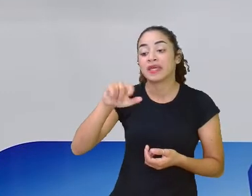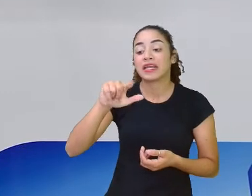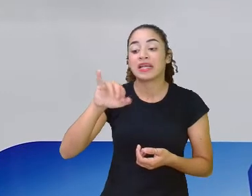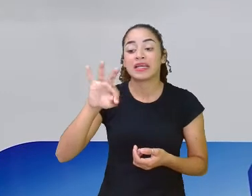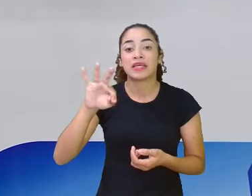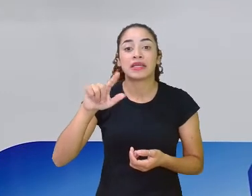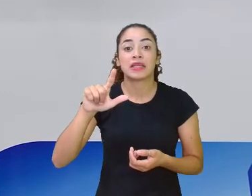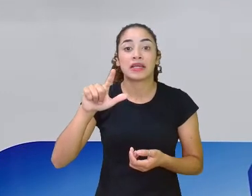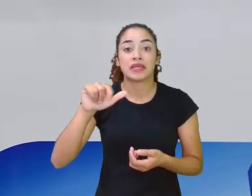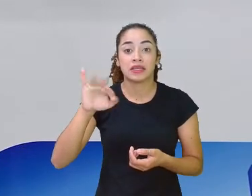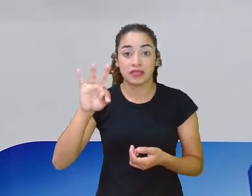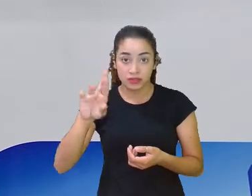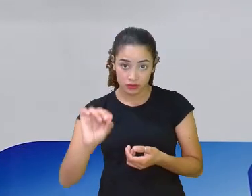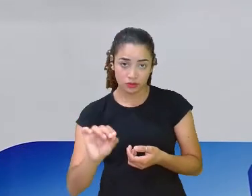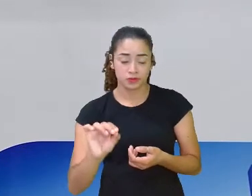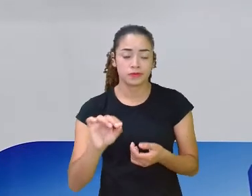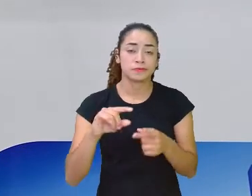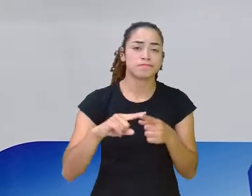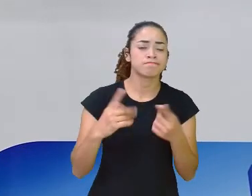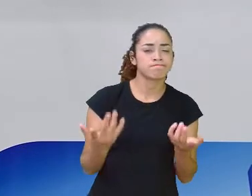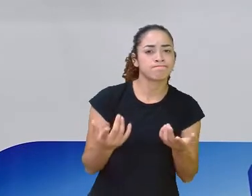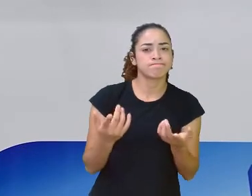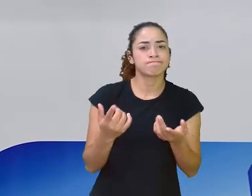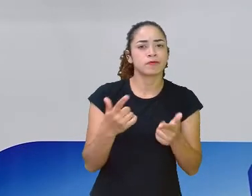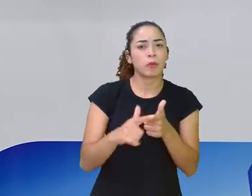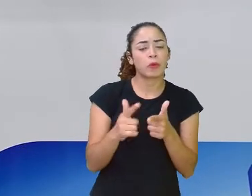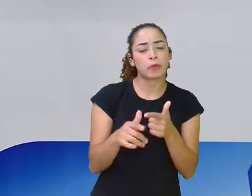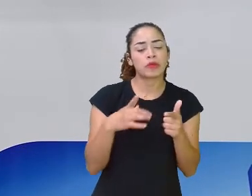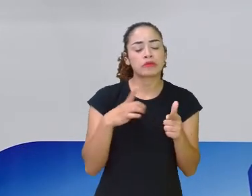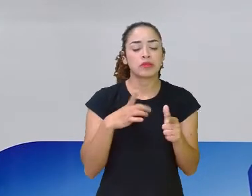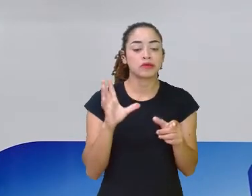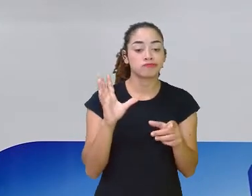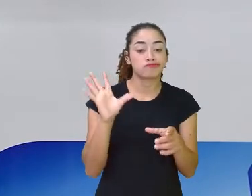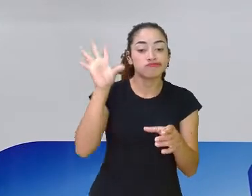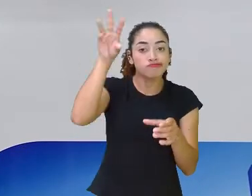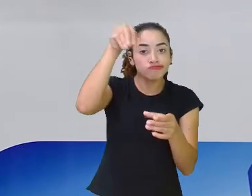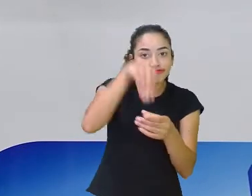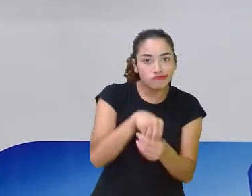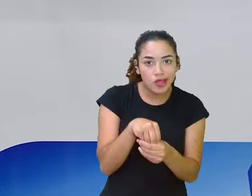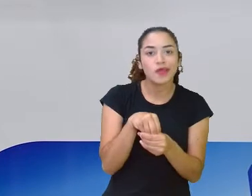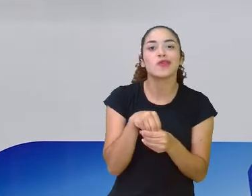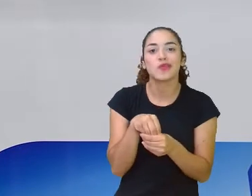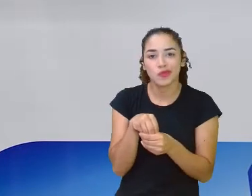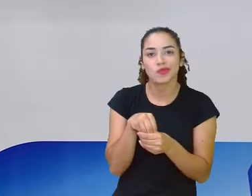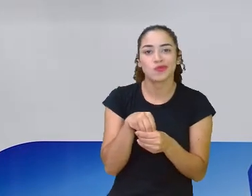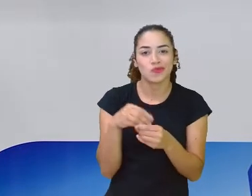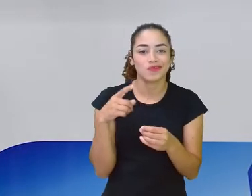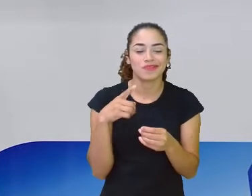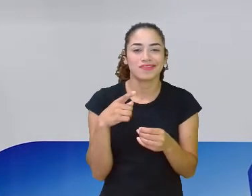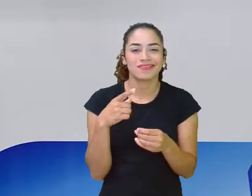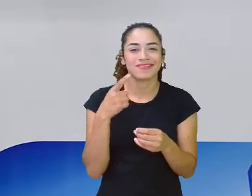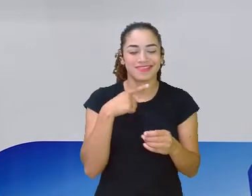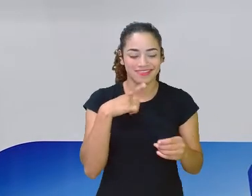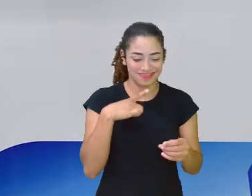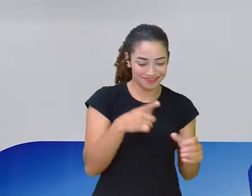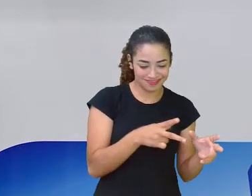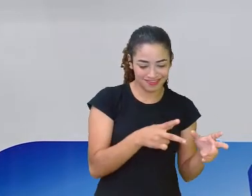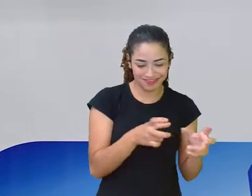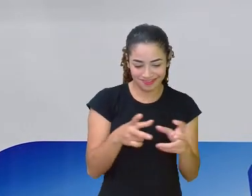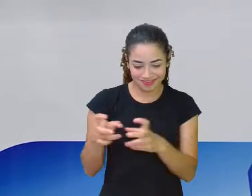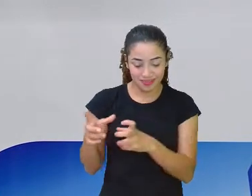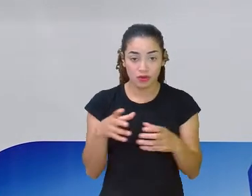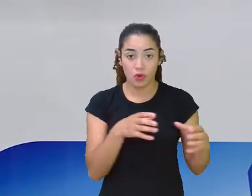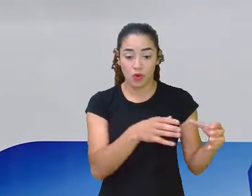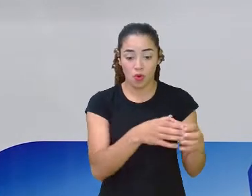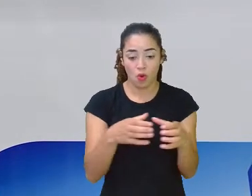os probleminhas que a gente vai resolver hoje vai envolver exatamente esses copos aqui graduados.